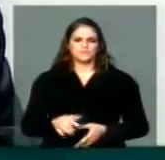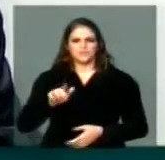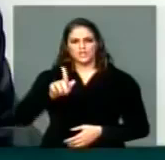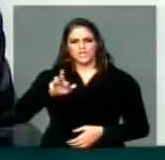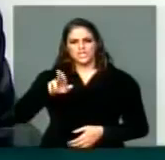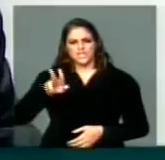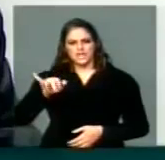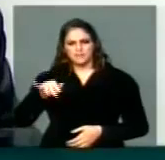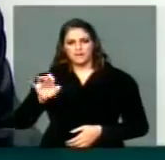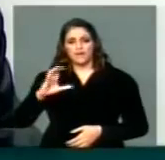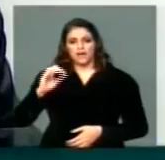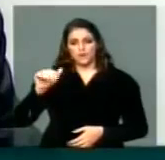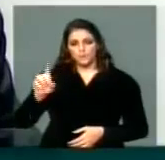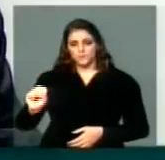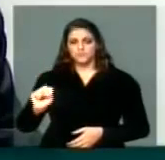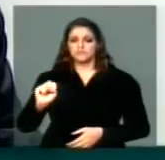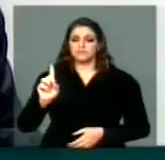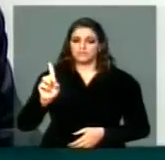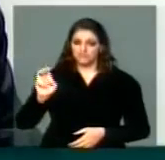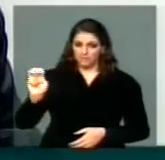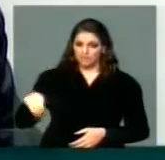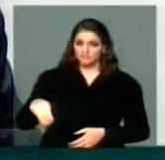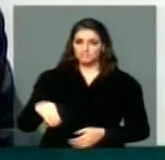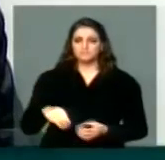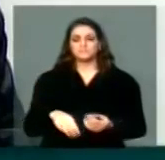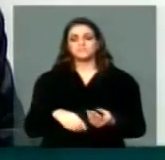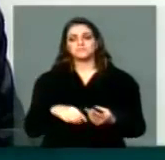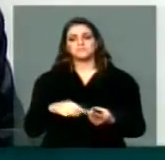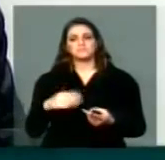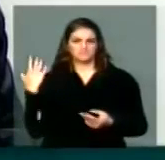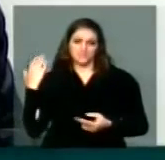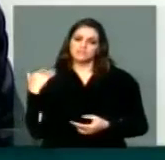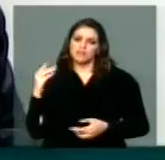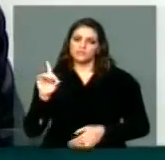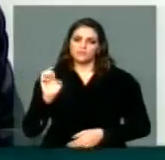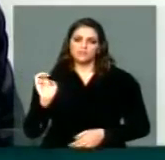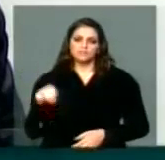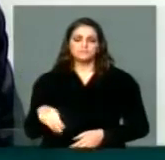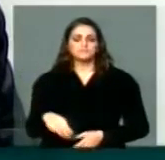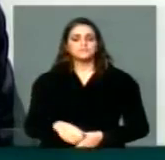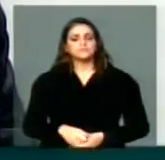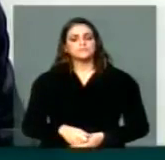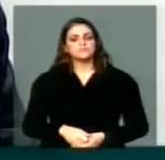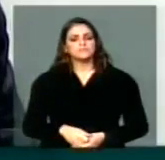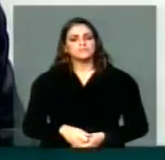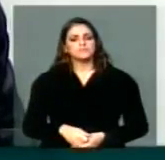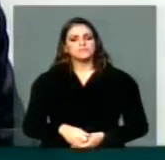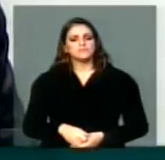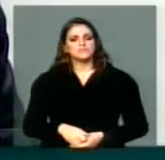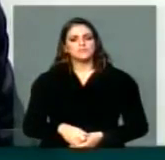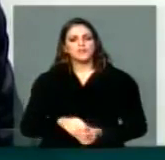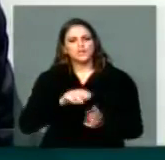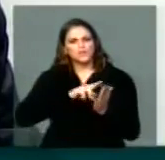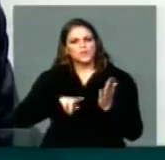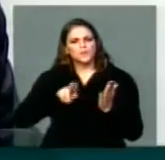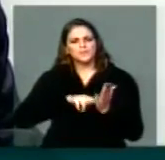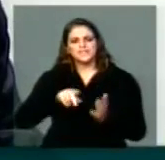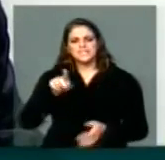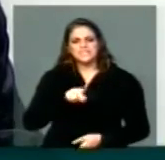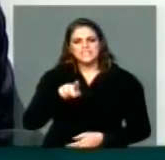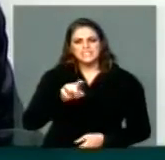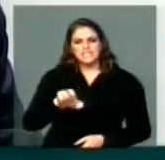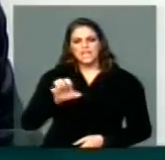Guilherme Campos, Democratas, na época, que alguns nomes eu não consigo identificar, Zé